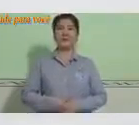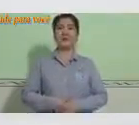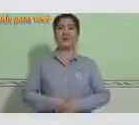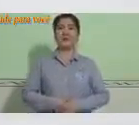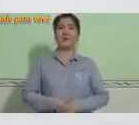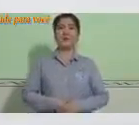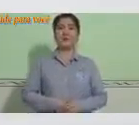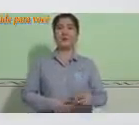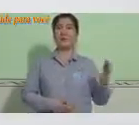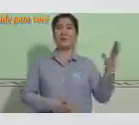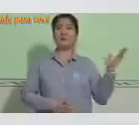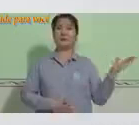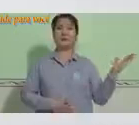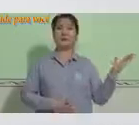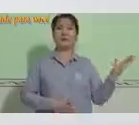medicamento.